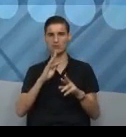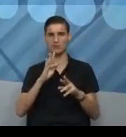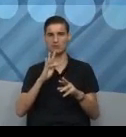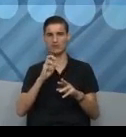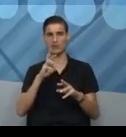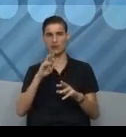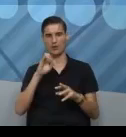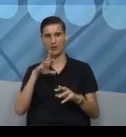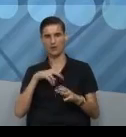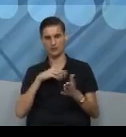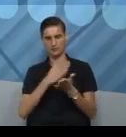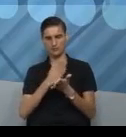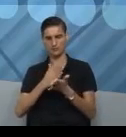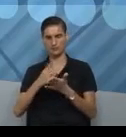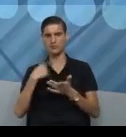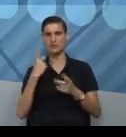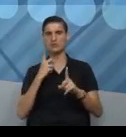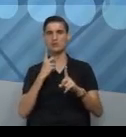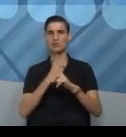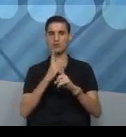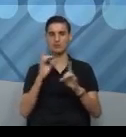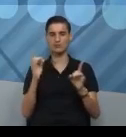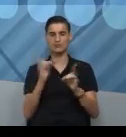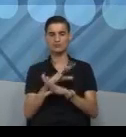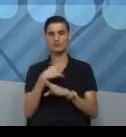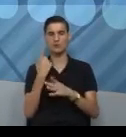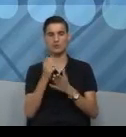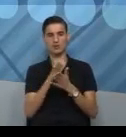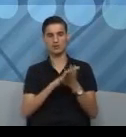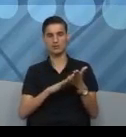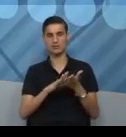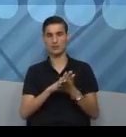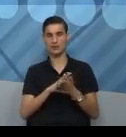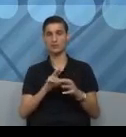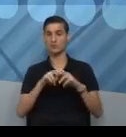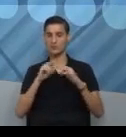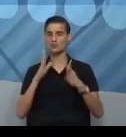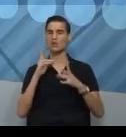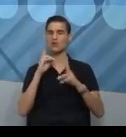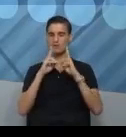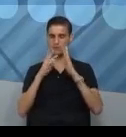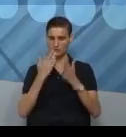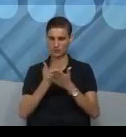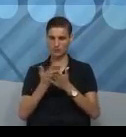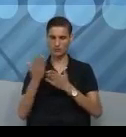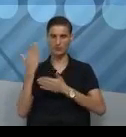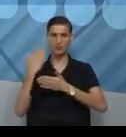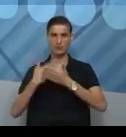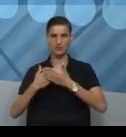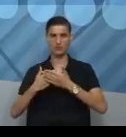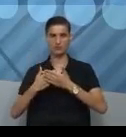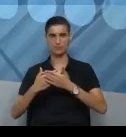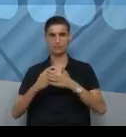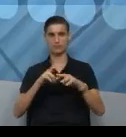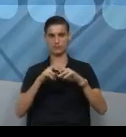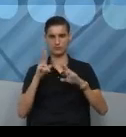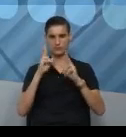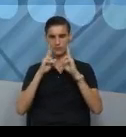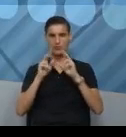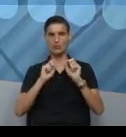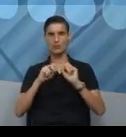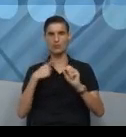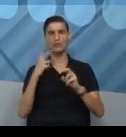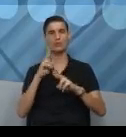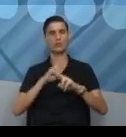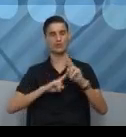Fourier, para que a gente pudesse encontrar a solução daquela equação. Então, tudo isso já foi visto na aula anterior. Então, reparem o seguinte,